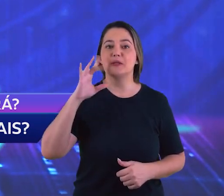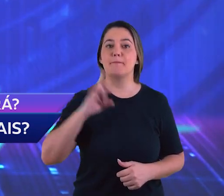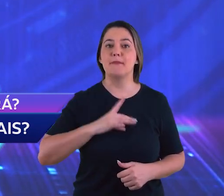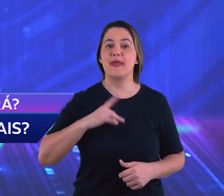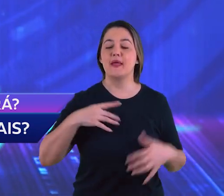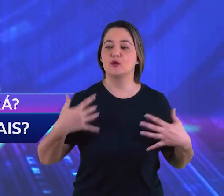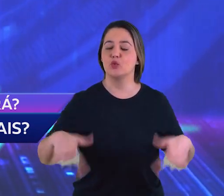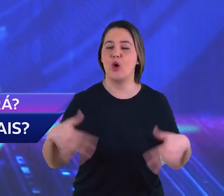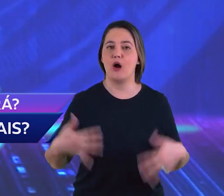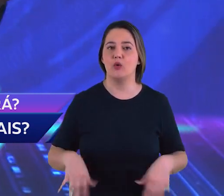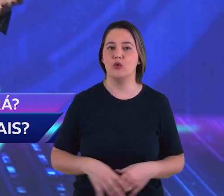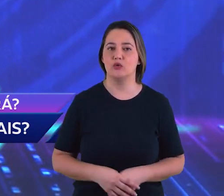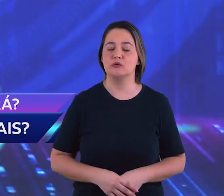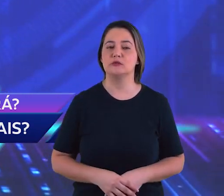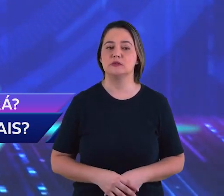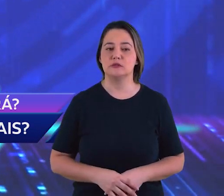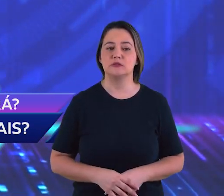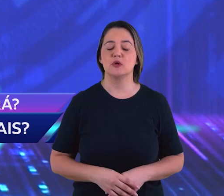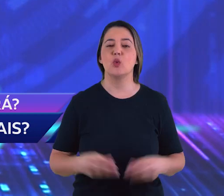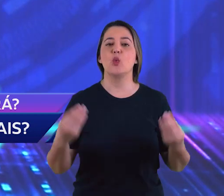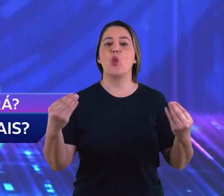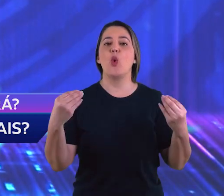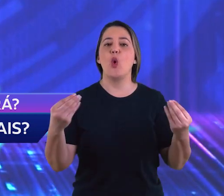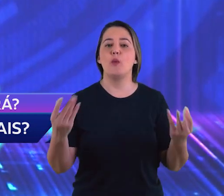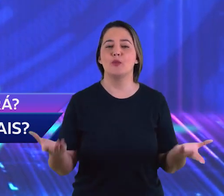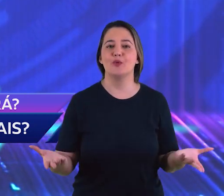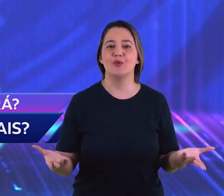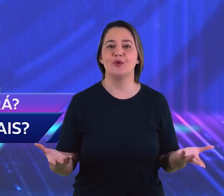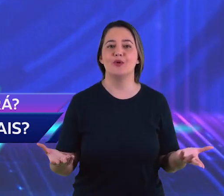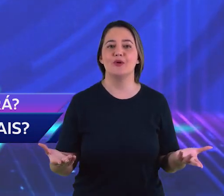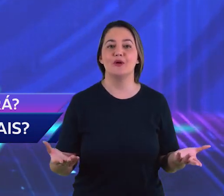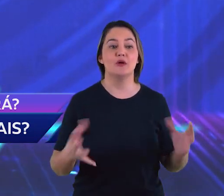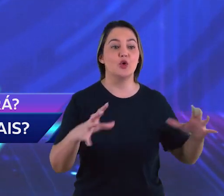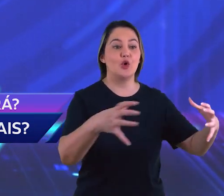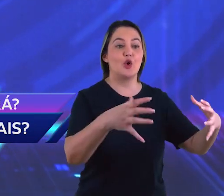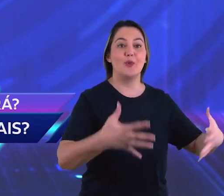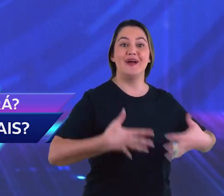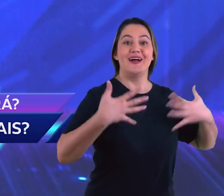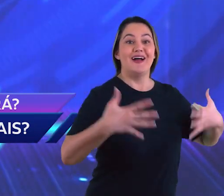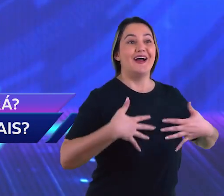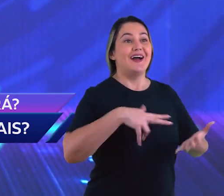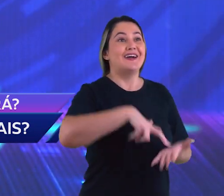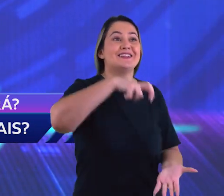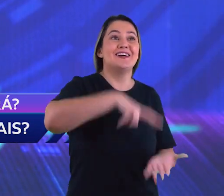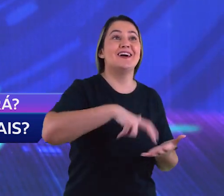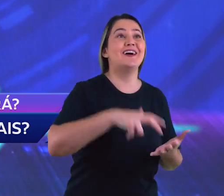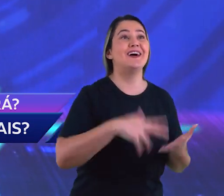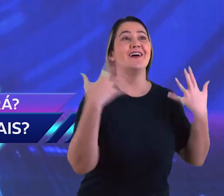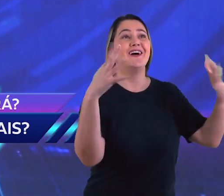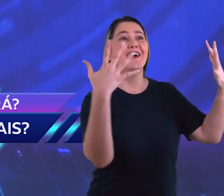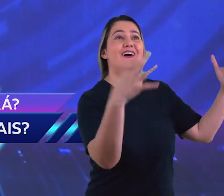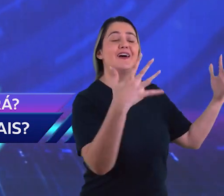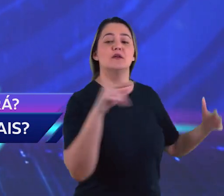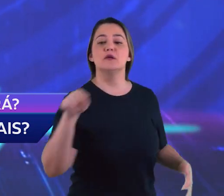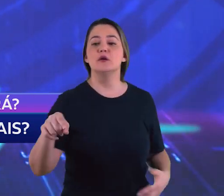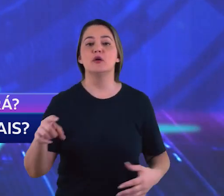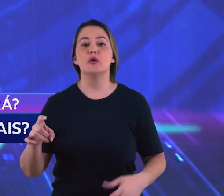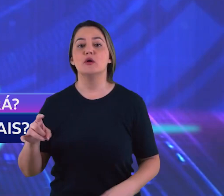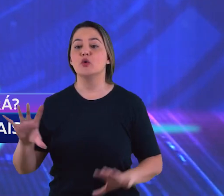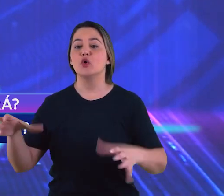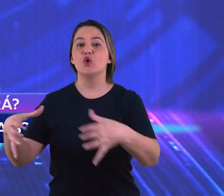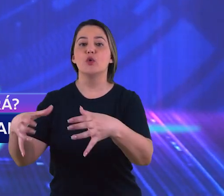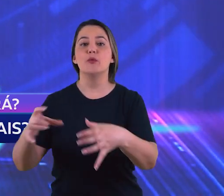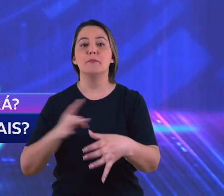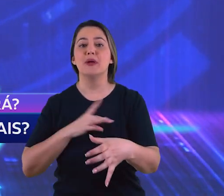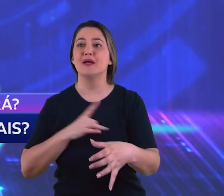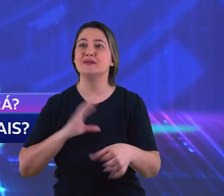que pânico, que pavor. Como pode um mesmo evento ser tão distinto nas